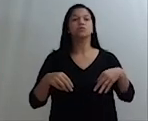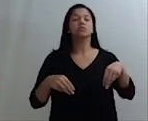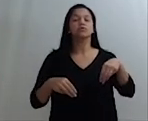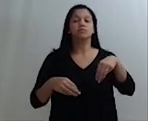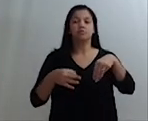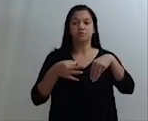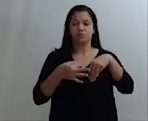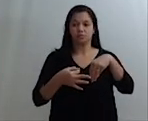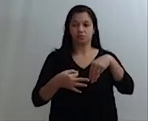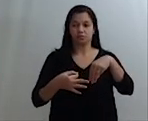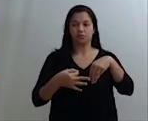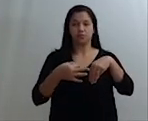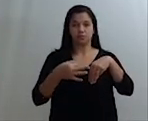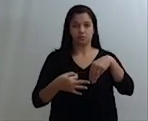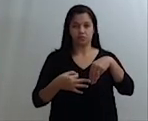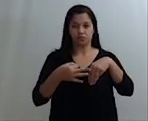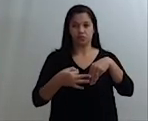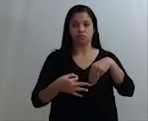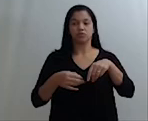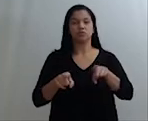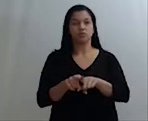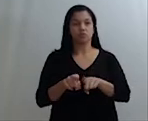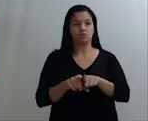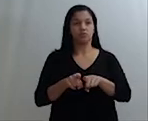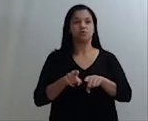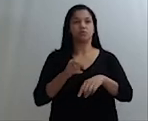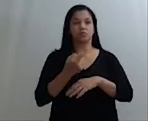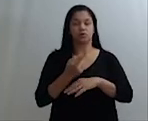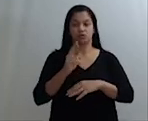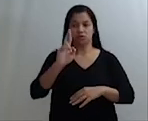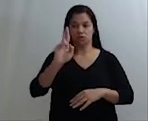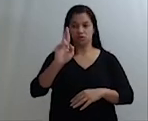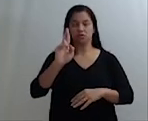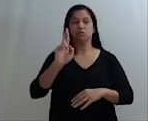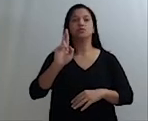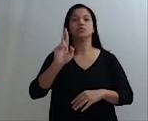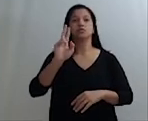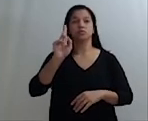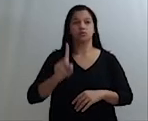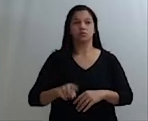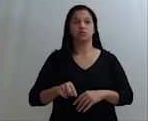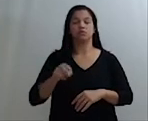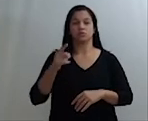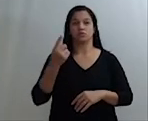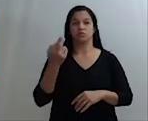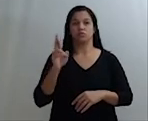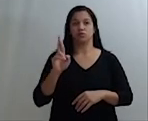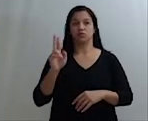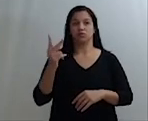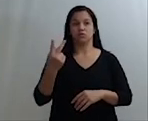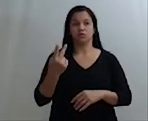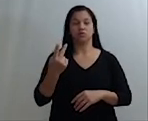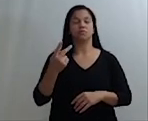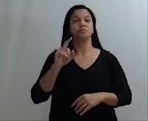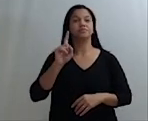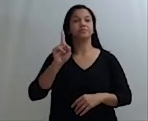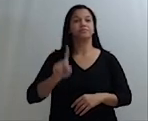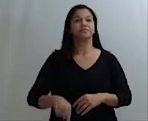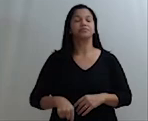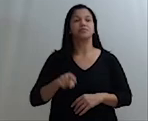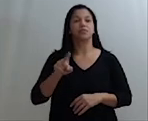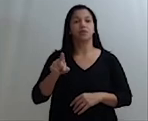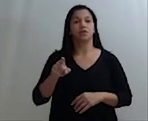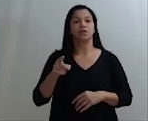palheiro também relator desse recurso ordinário em Abas Corpus excelentíssimos ministros